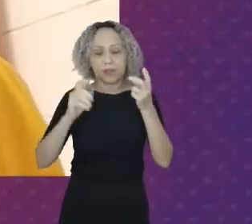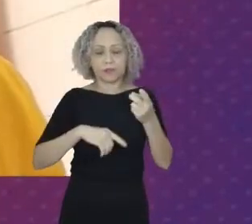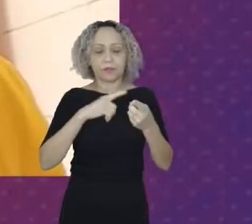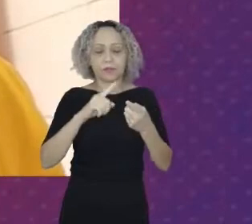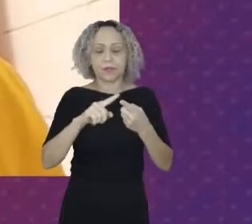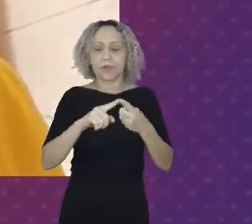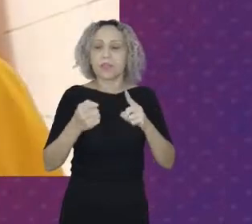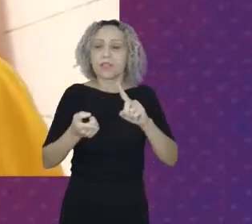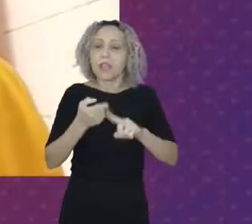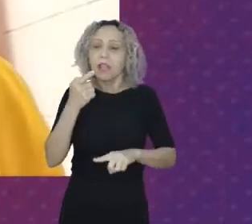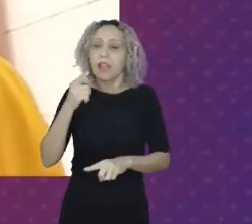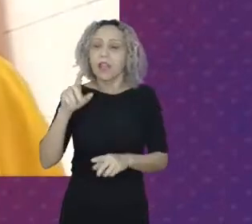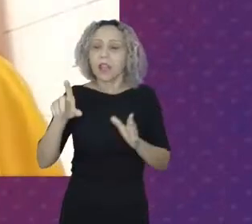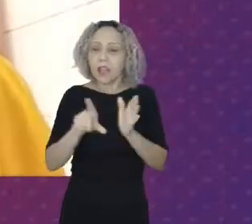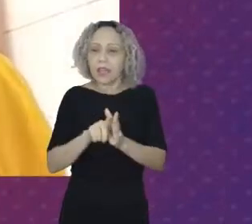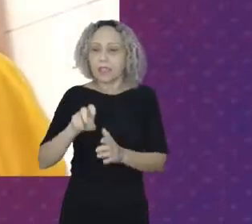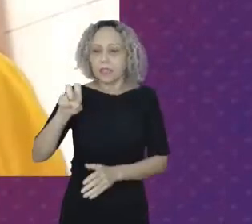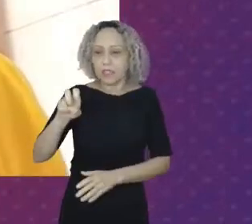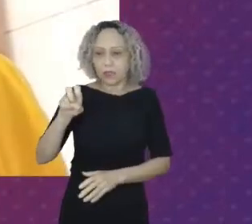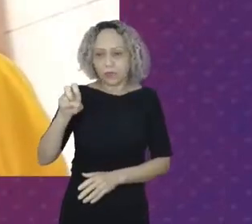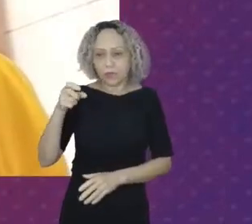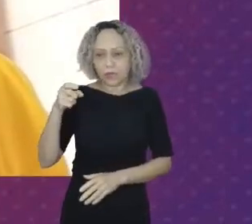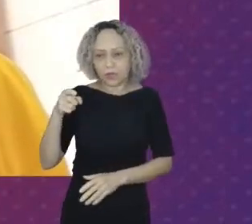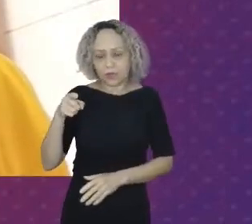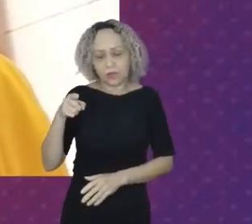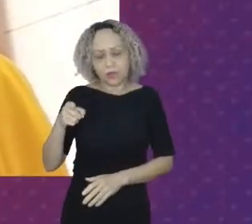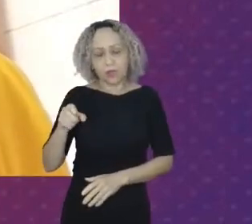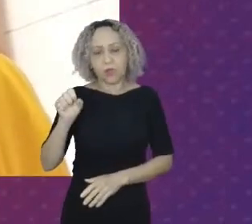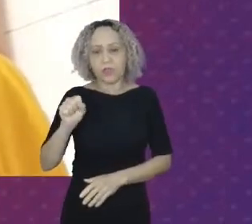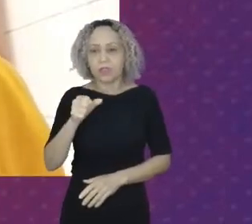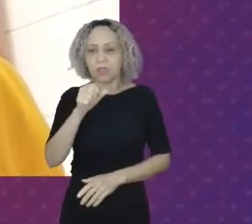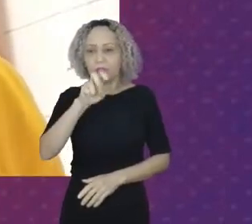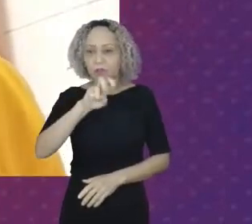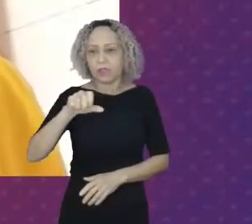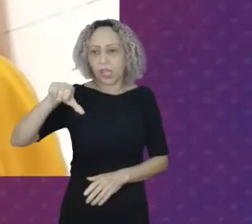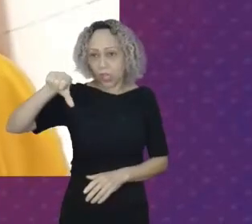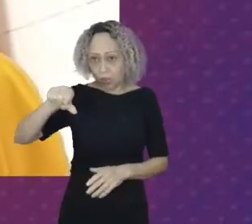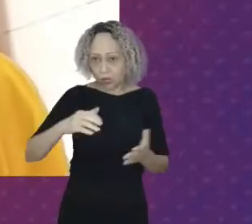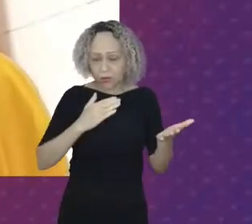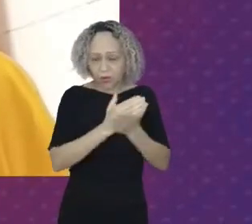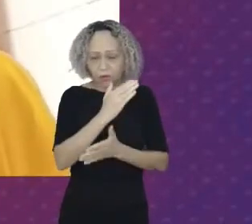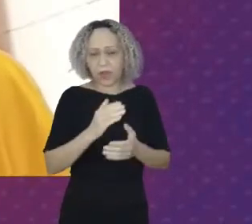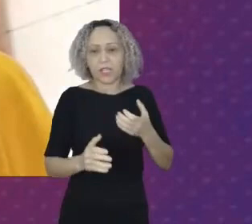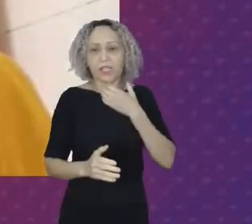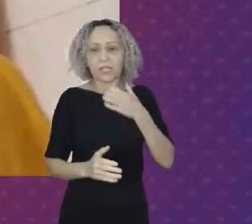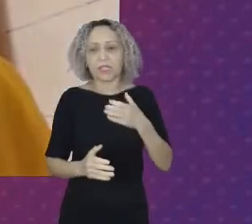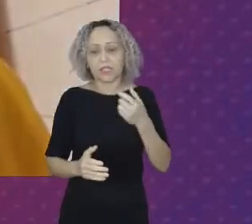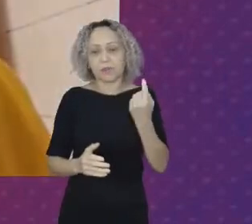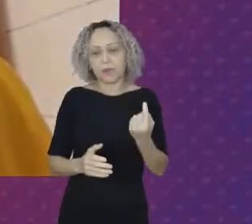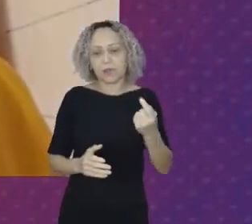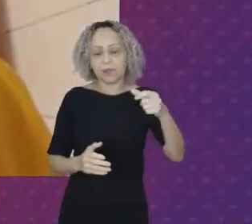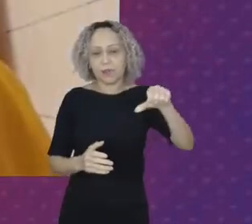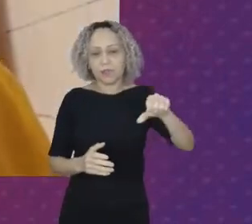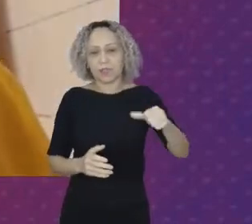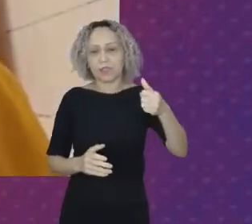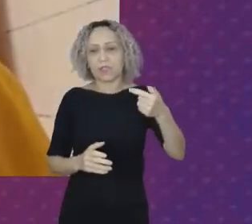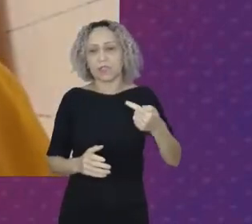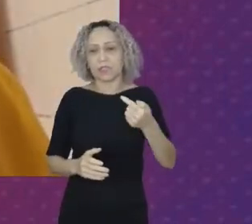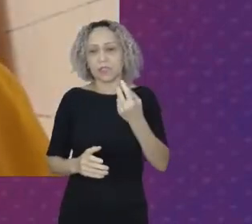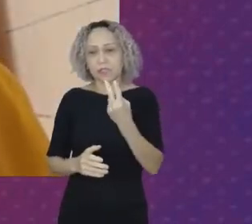Lei 5.859, que foi aprovada em dezembro de 1972, entrou em vigor em abril